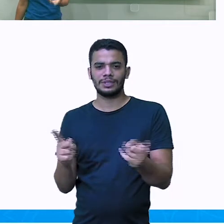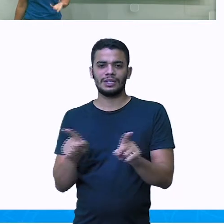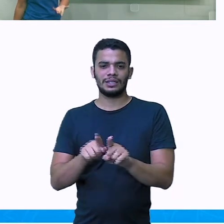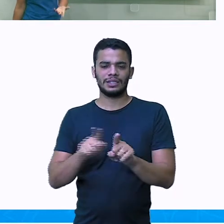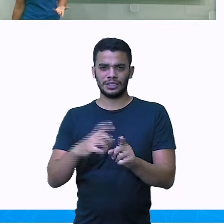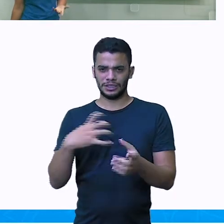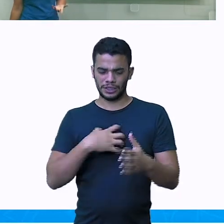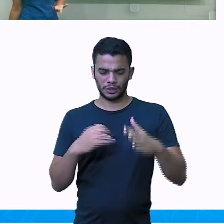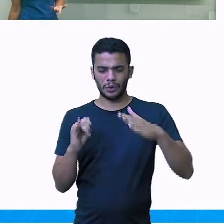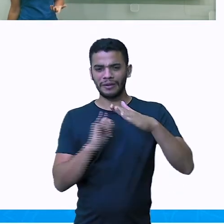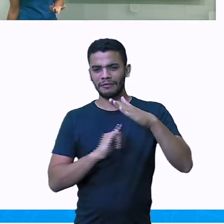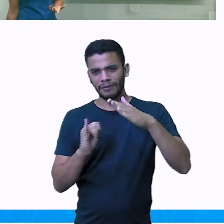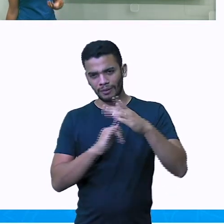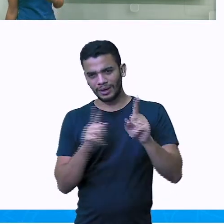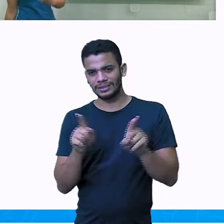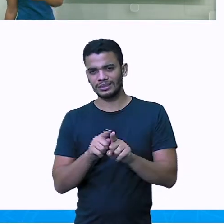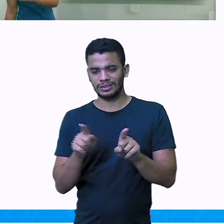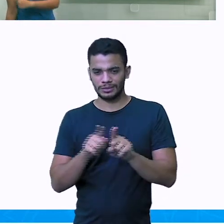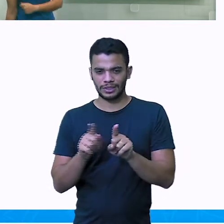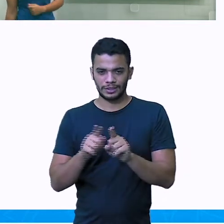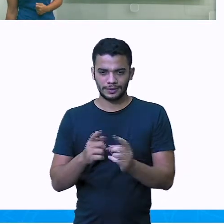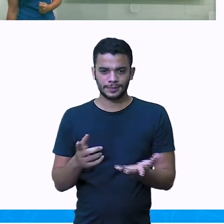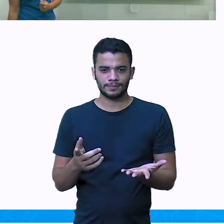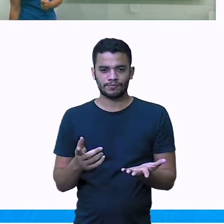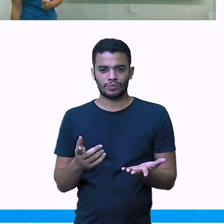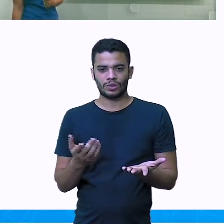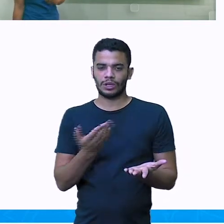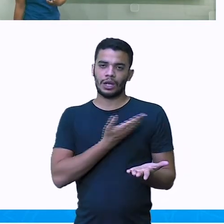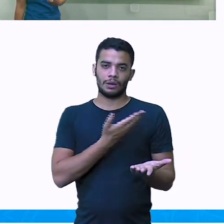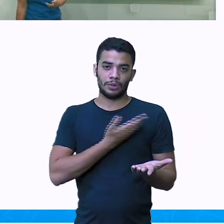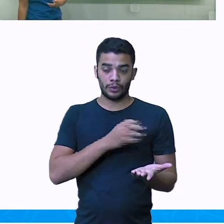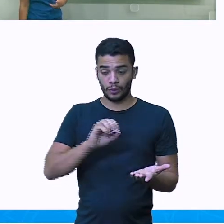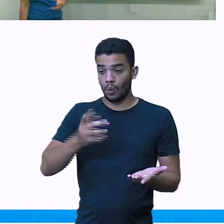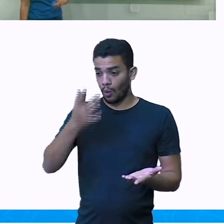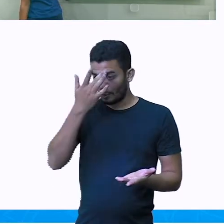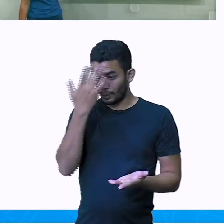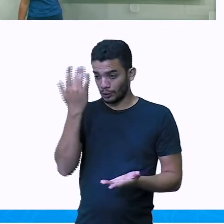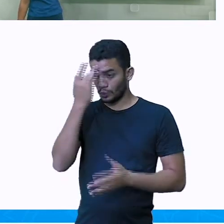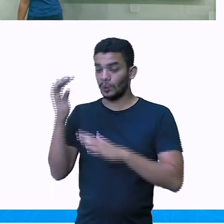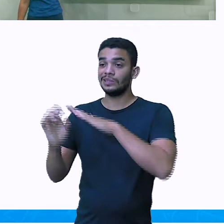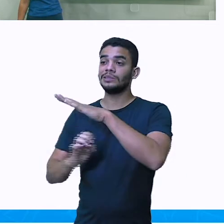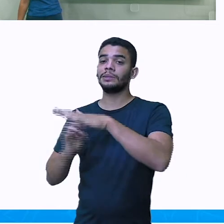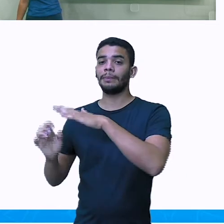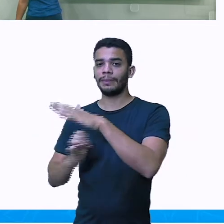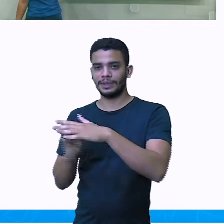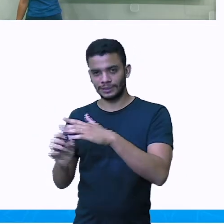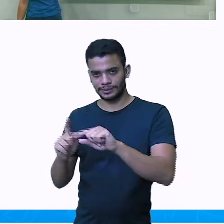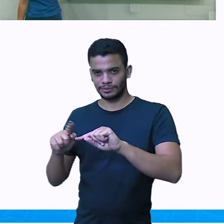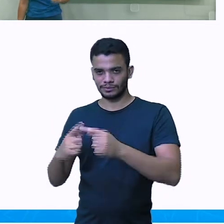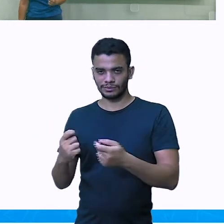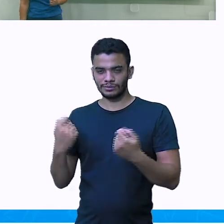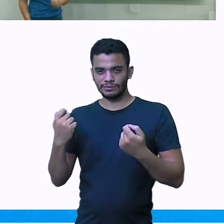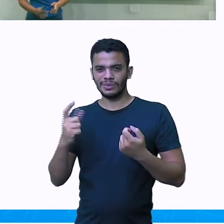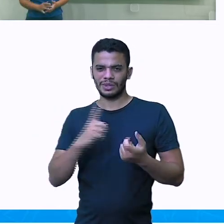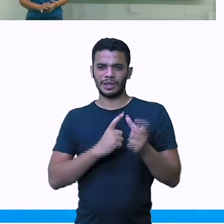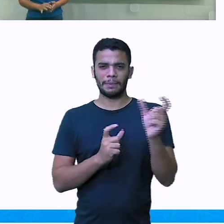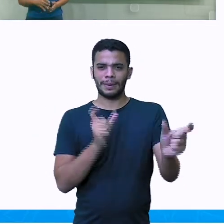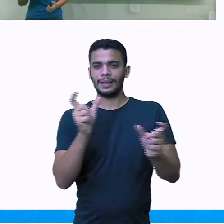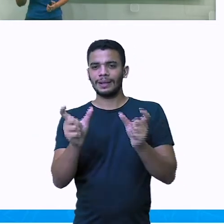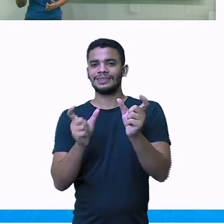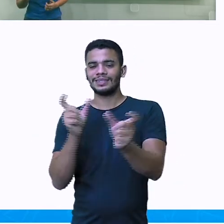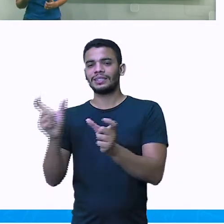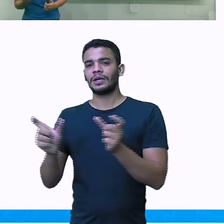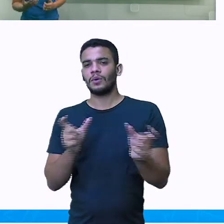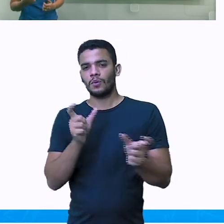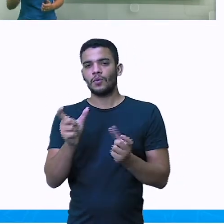vamos solicitar alguma coisa, deve vir com o conteúdo para caro e prezado.